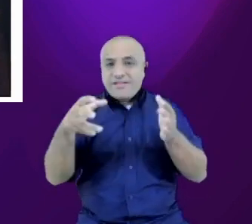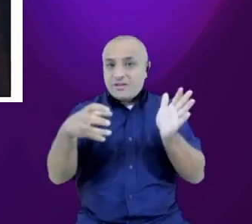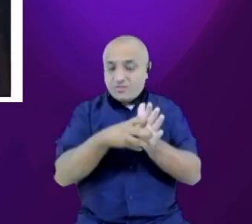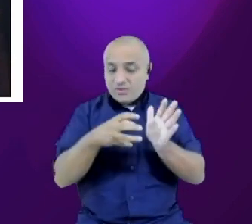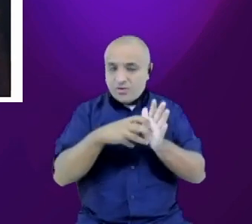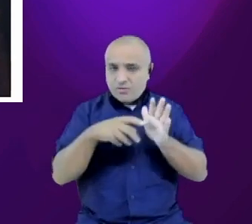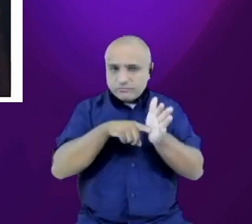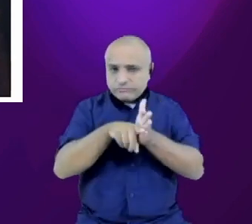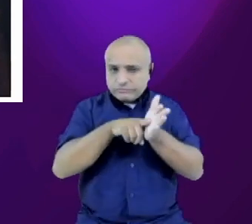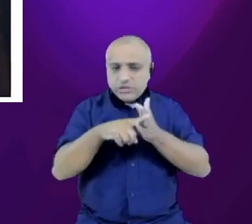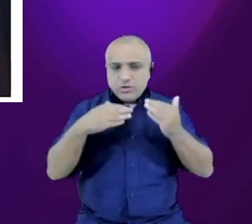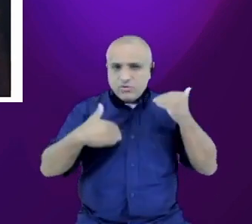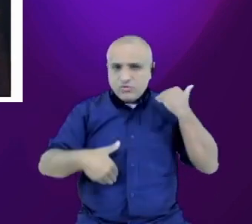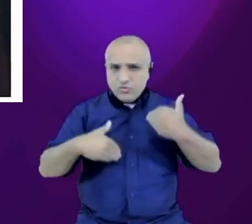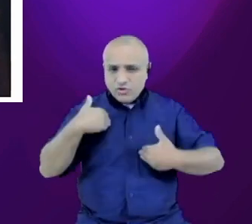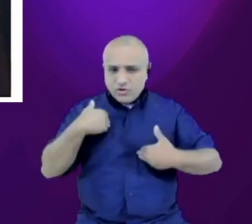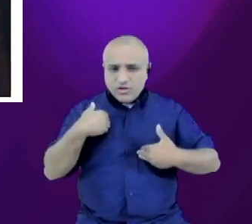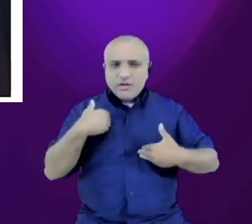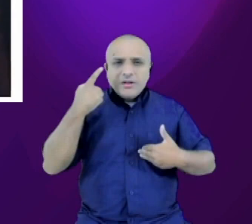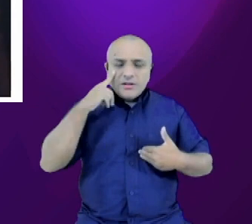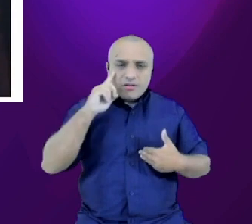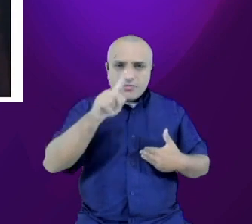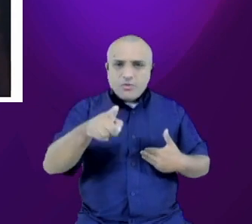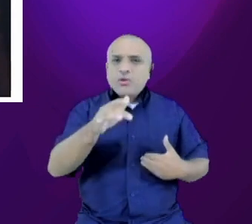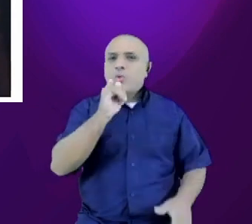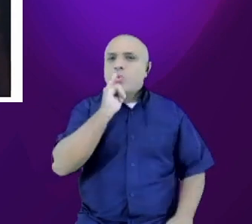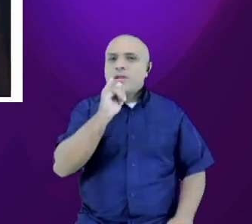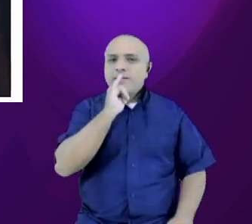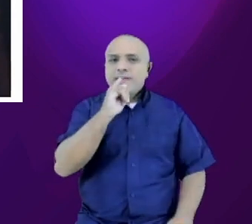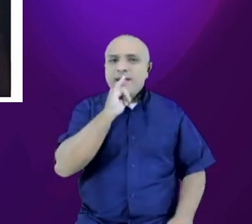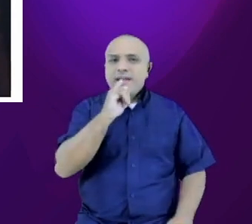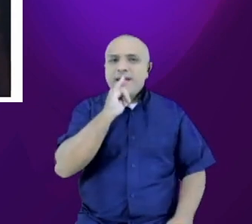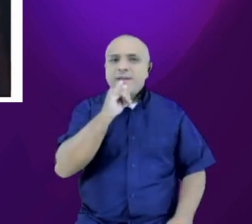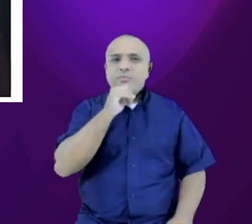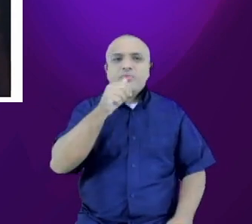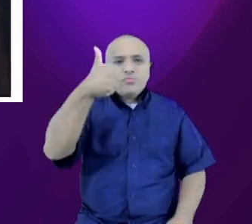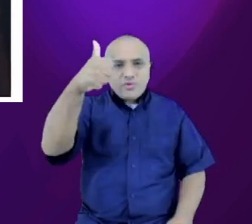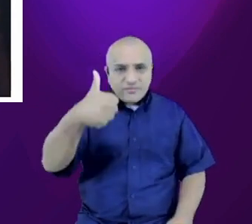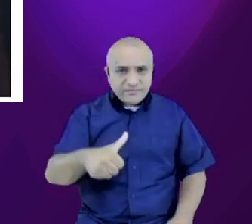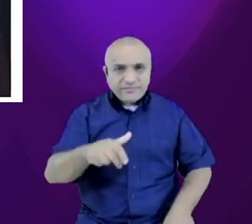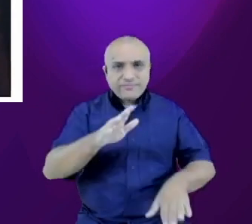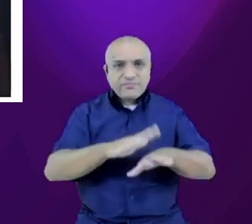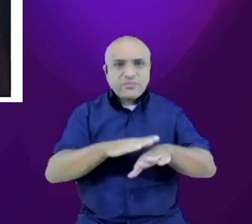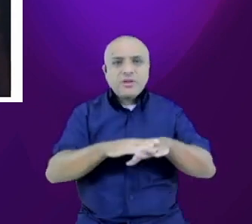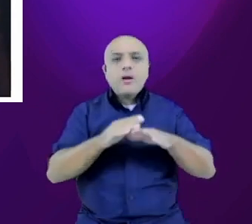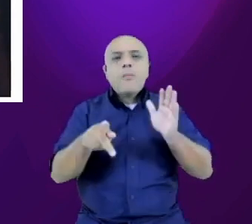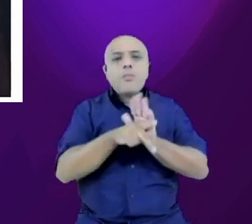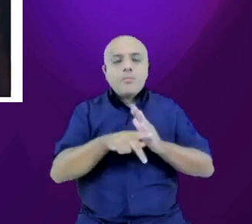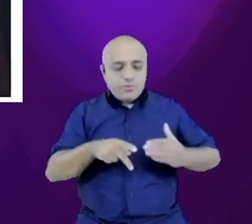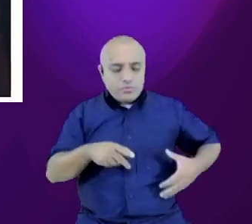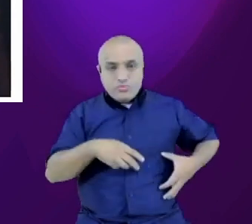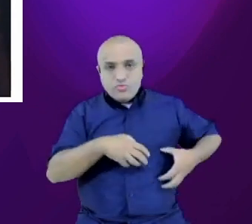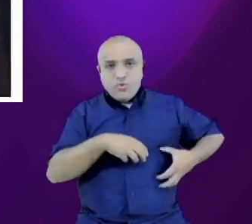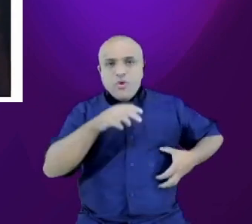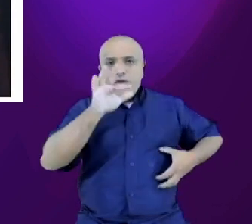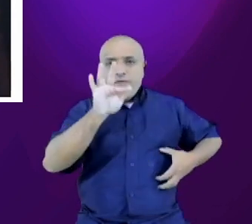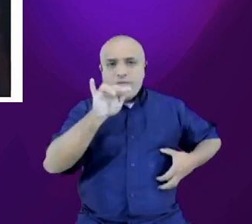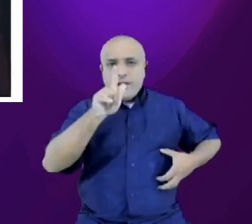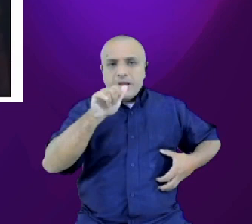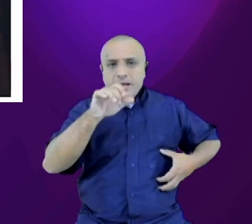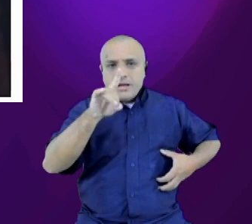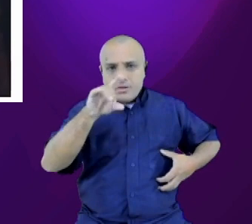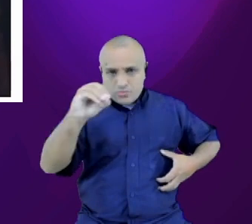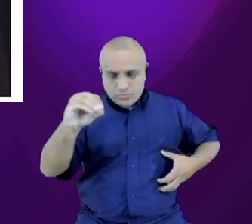mas também funcional de algumas estruturas. Aqui eu coloquei um exemplo de uma avaliação multiparamétrica do fígado. Aqui a gente tem uma avaliação